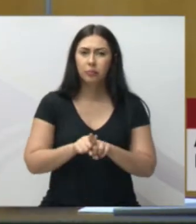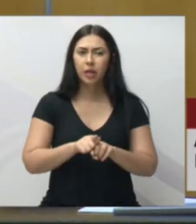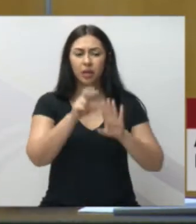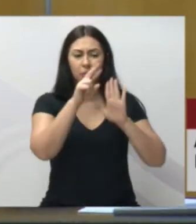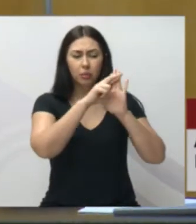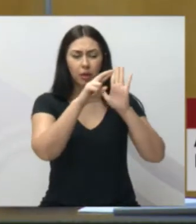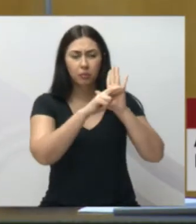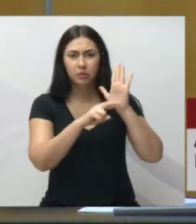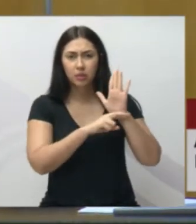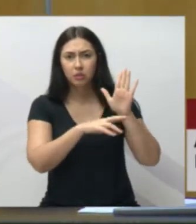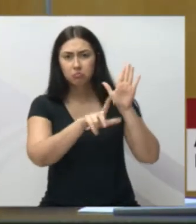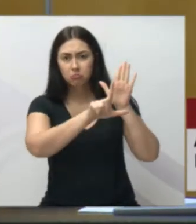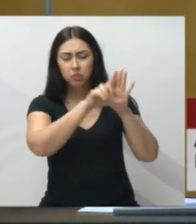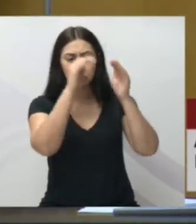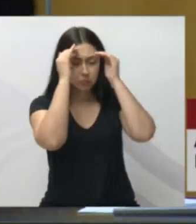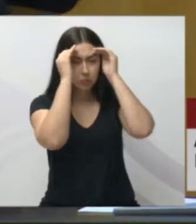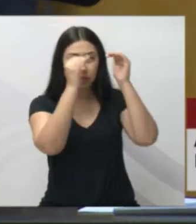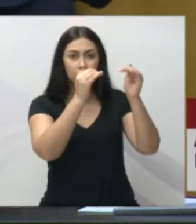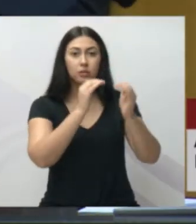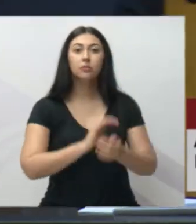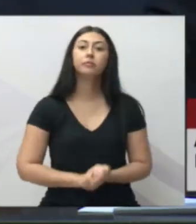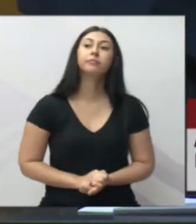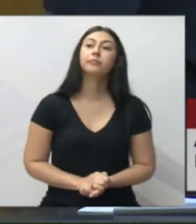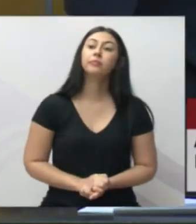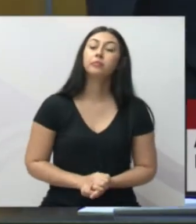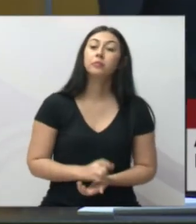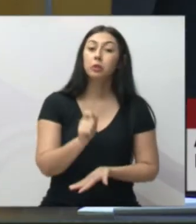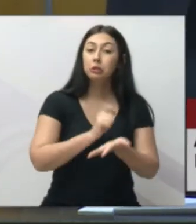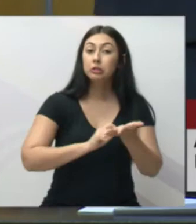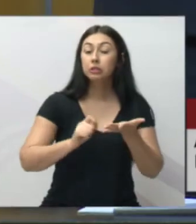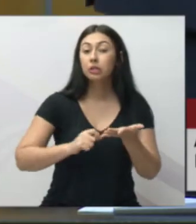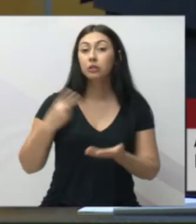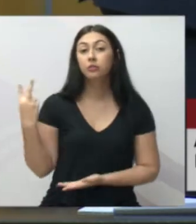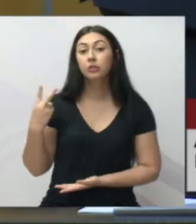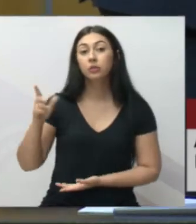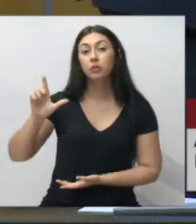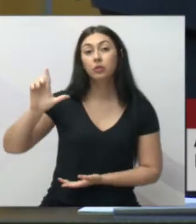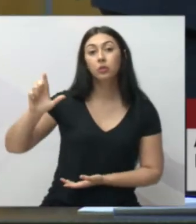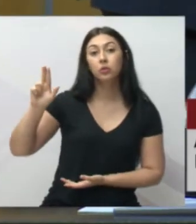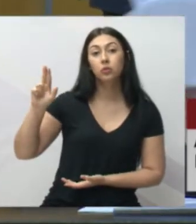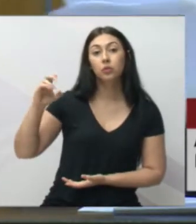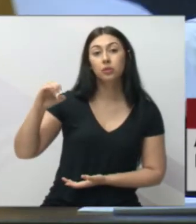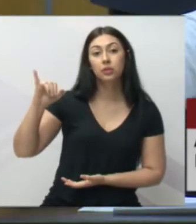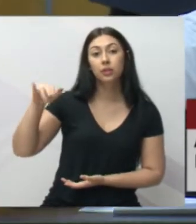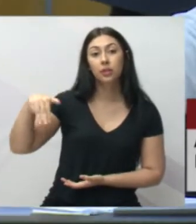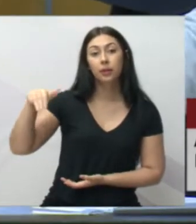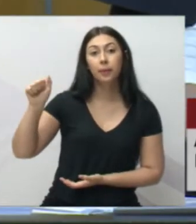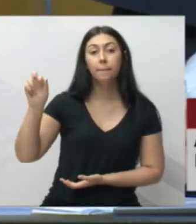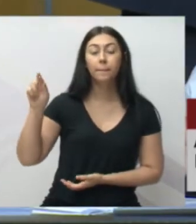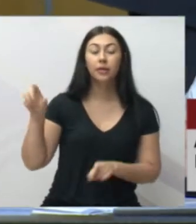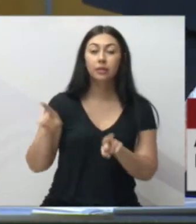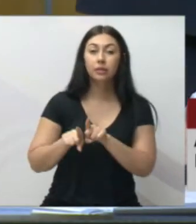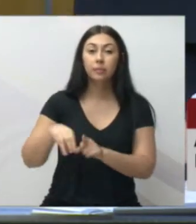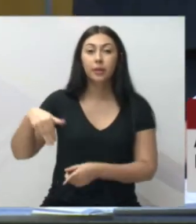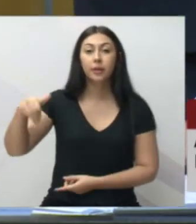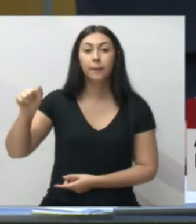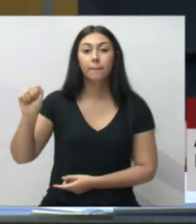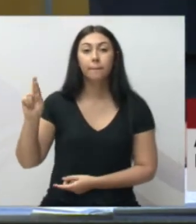projeto de lei comentado. Assinados, vereadora Lucimar Ponciano e vereadora doutora Márcia